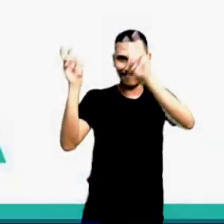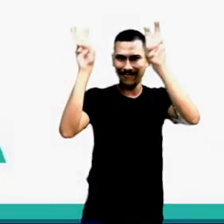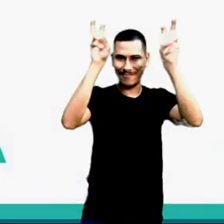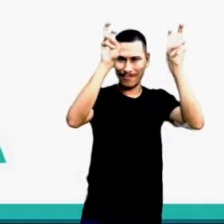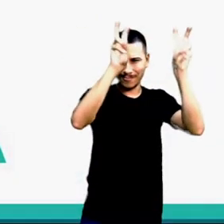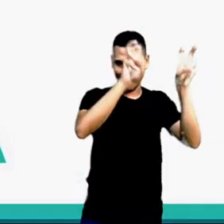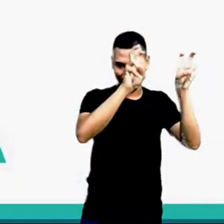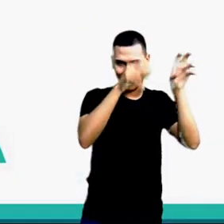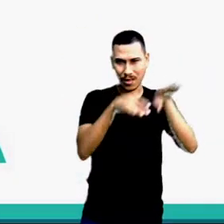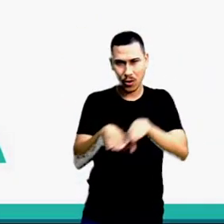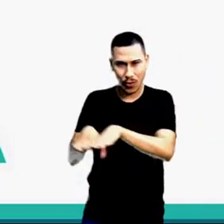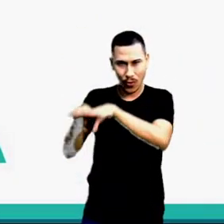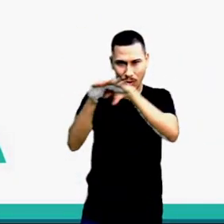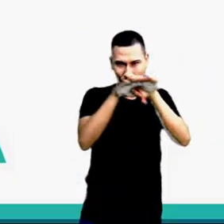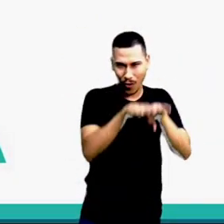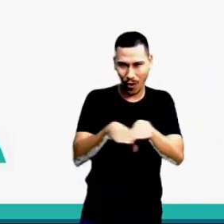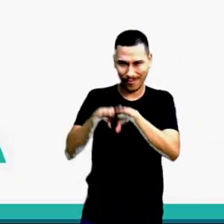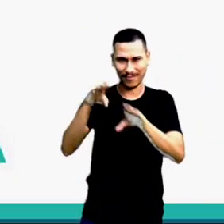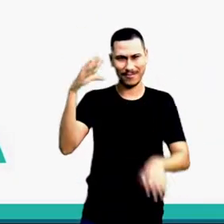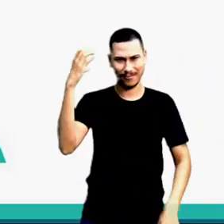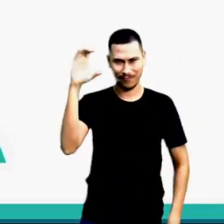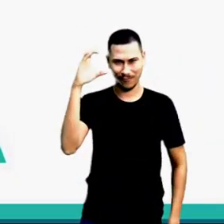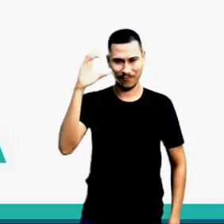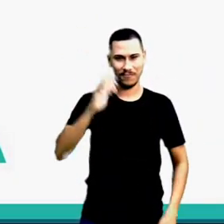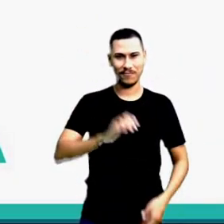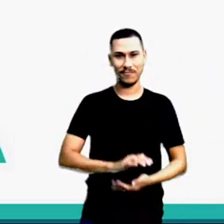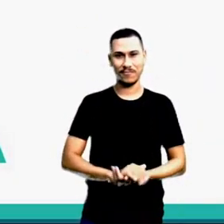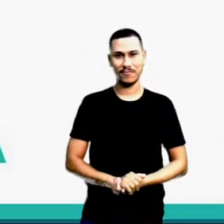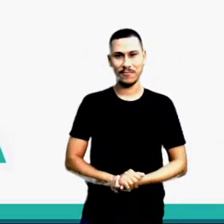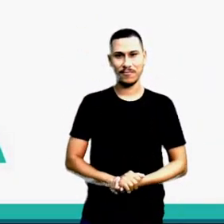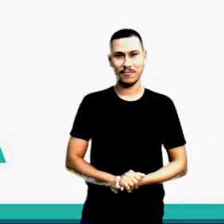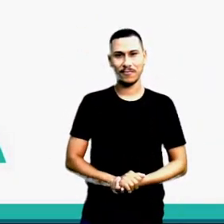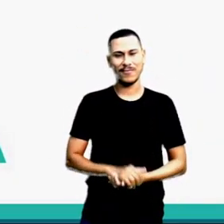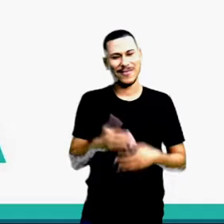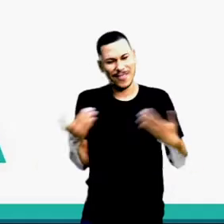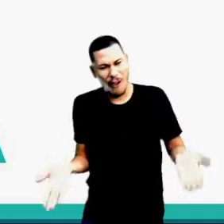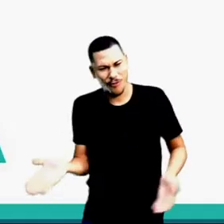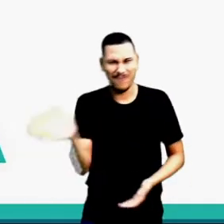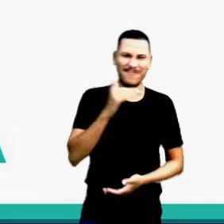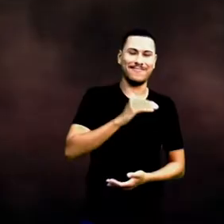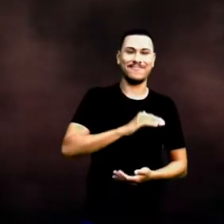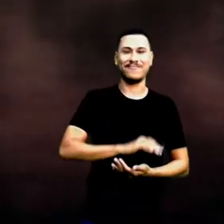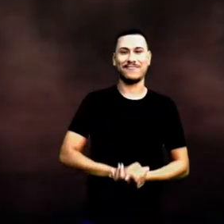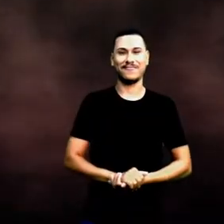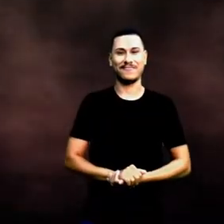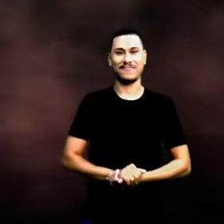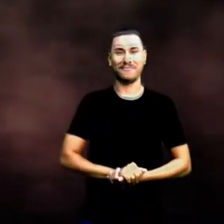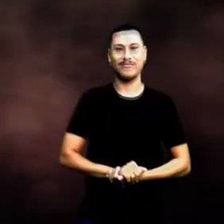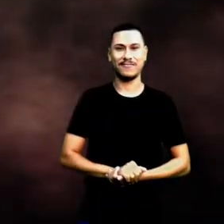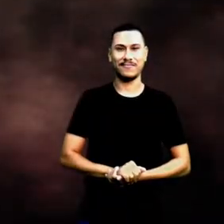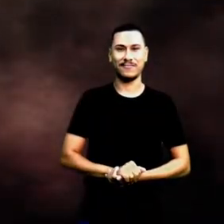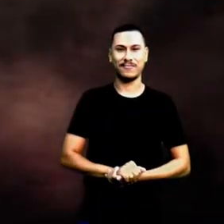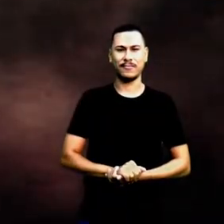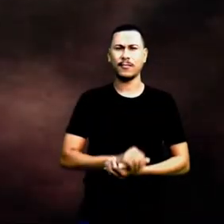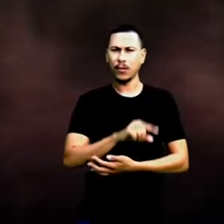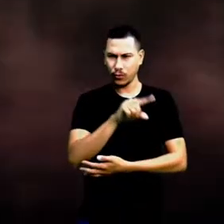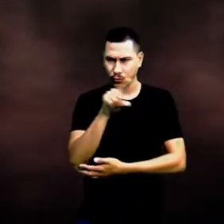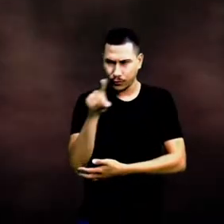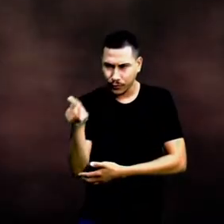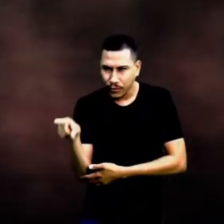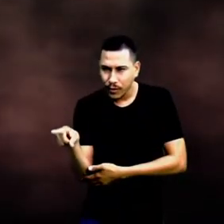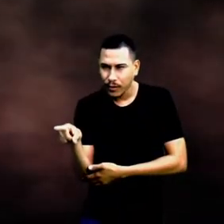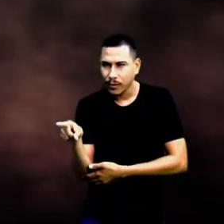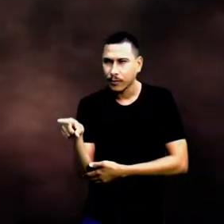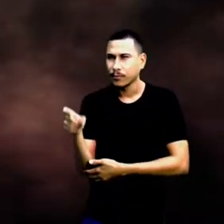sobre notação científica. Então, vem comigo! Você se já